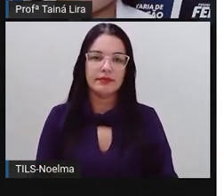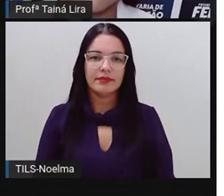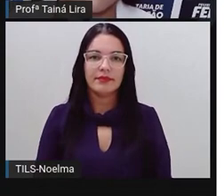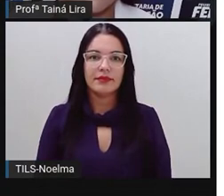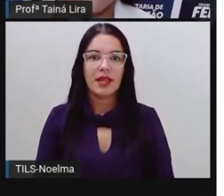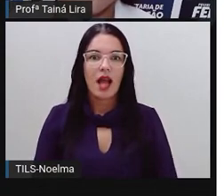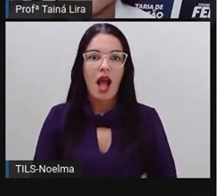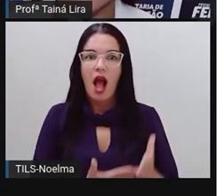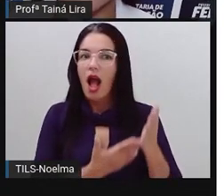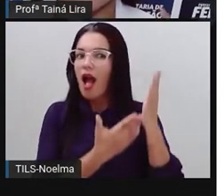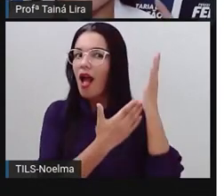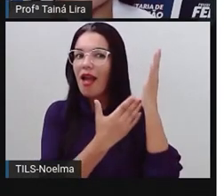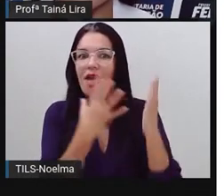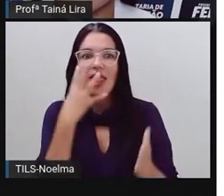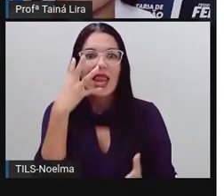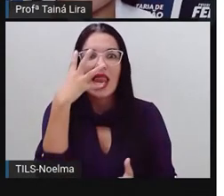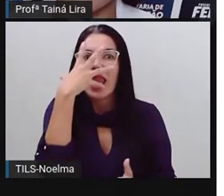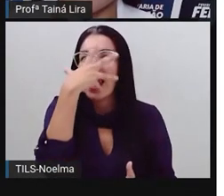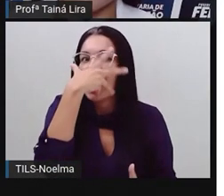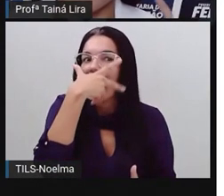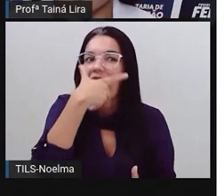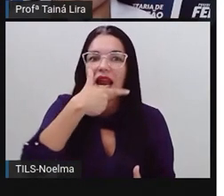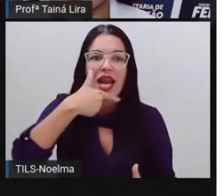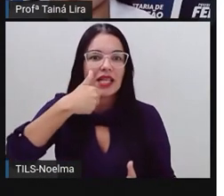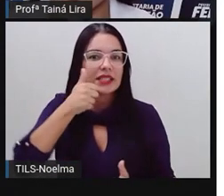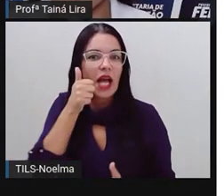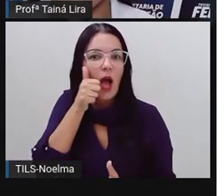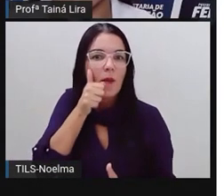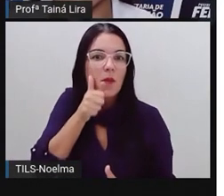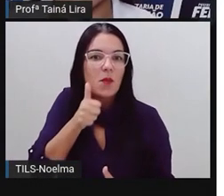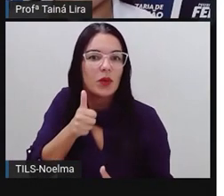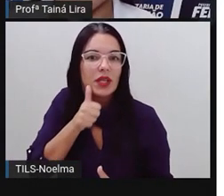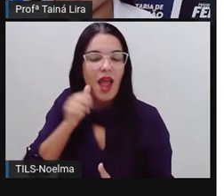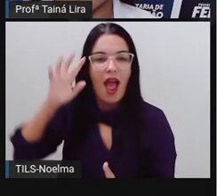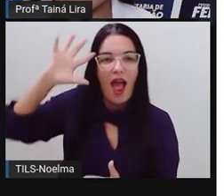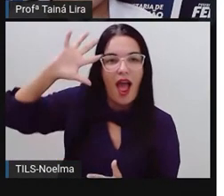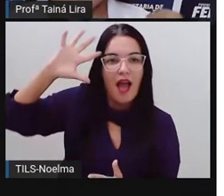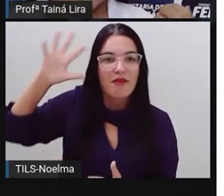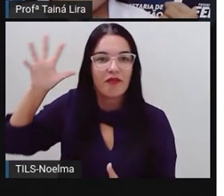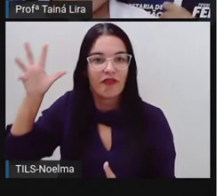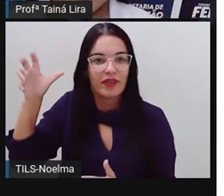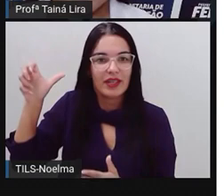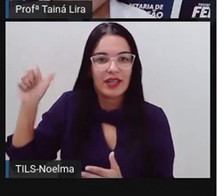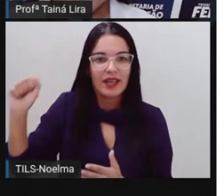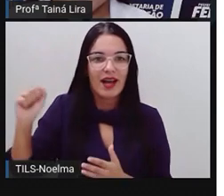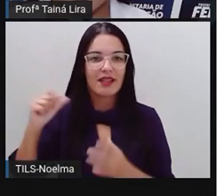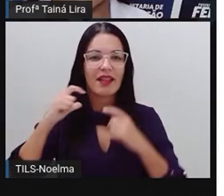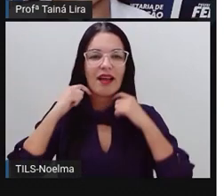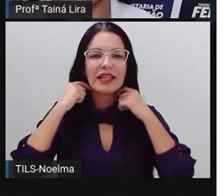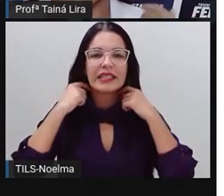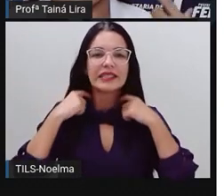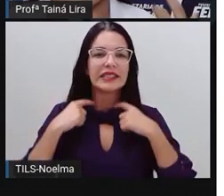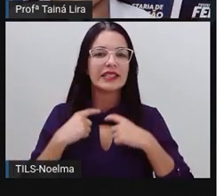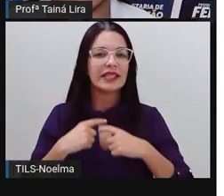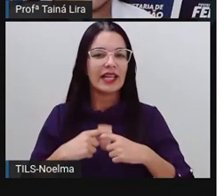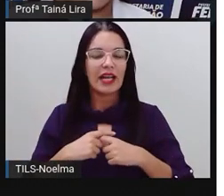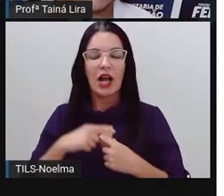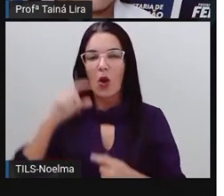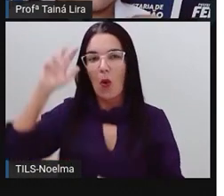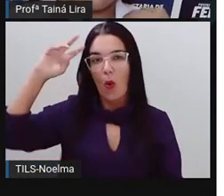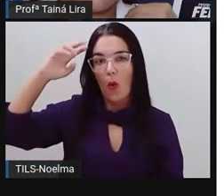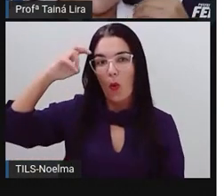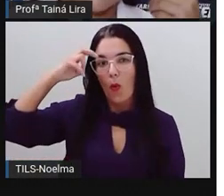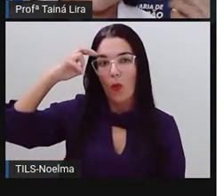E aí olha só que imagem linda é essa moça aqui ó representando a cultura africana